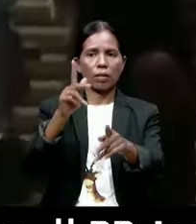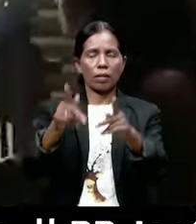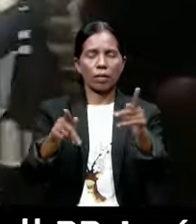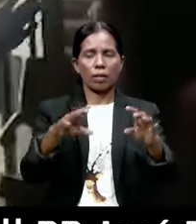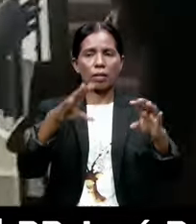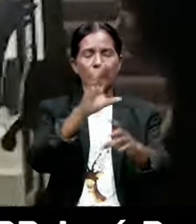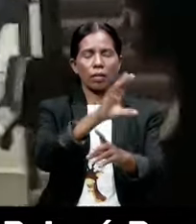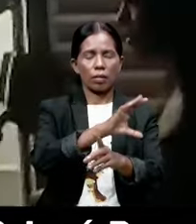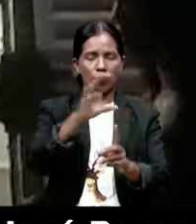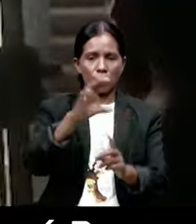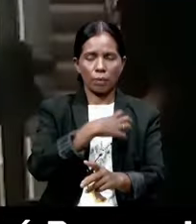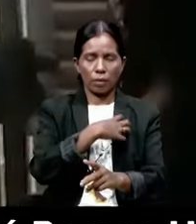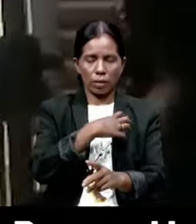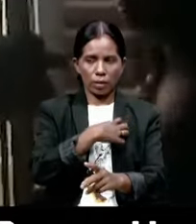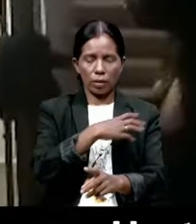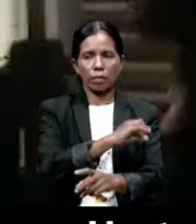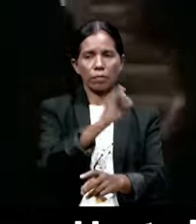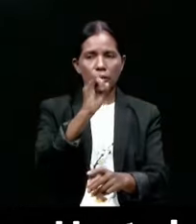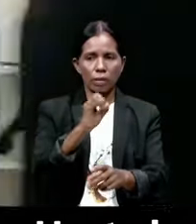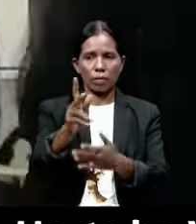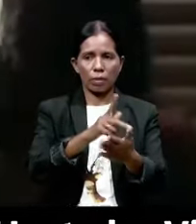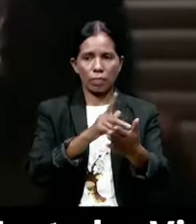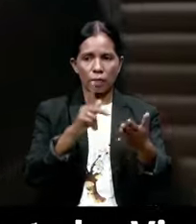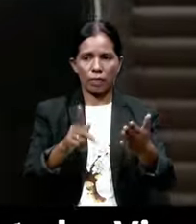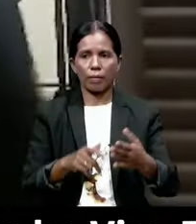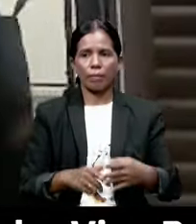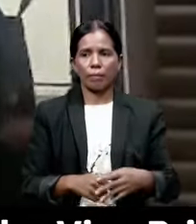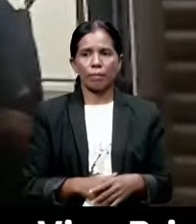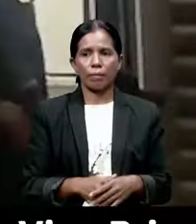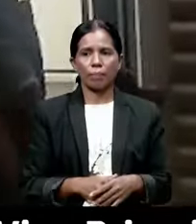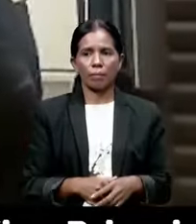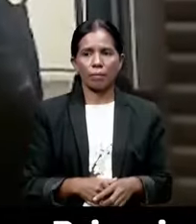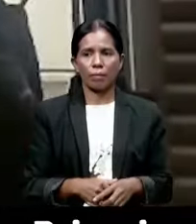Comando Geral PNTL e Departamento de Investigação Criminal. João Carlos Tomás Soares, GMN.